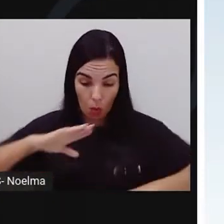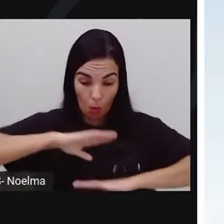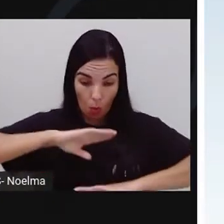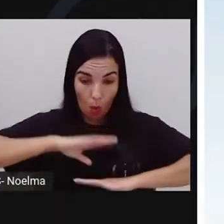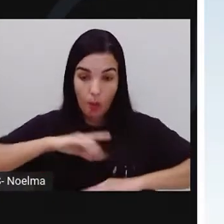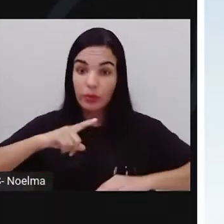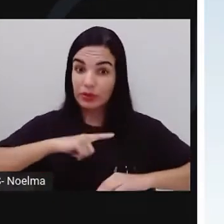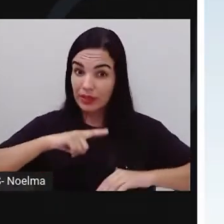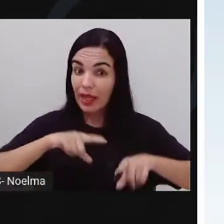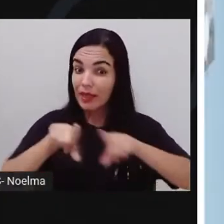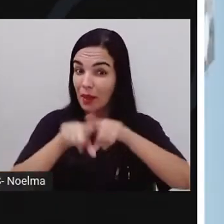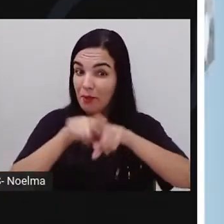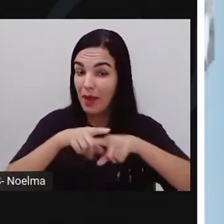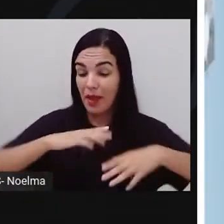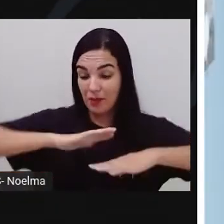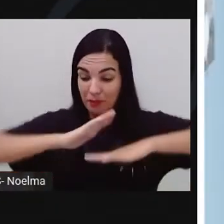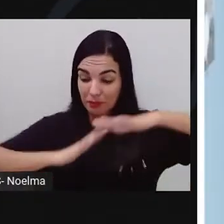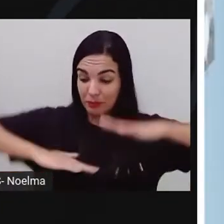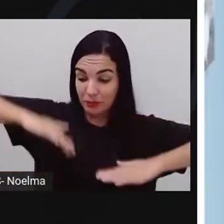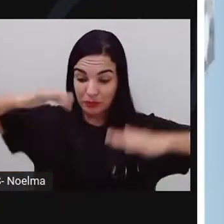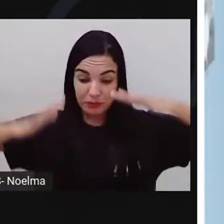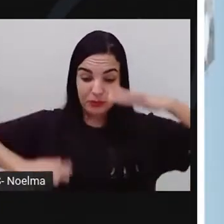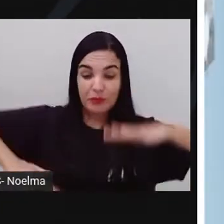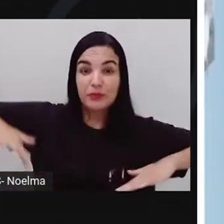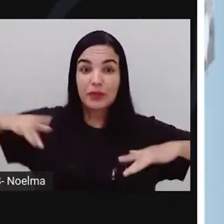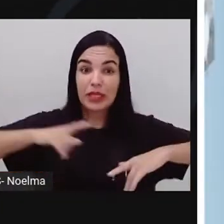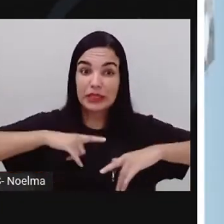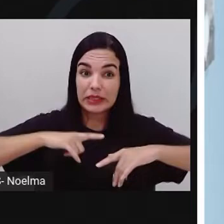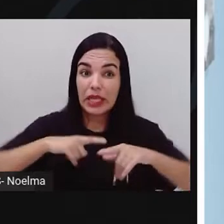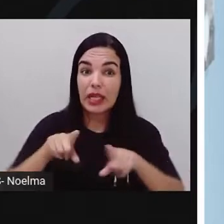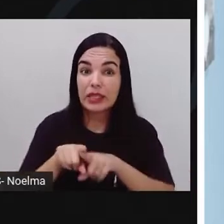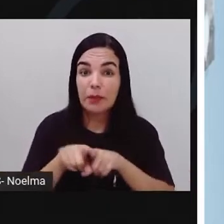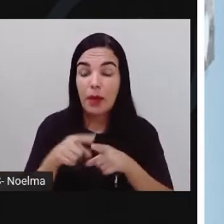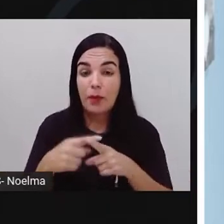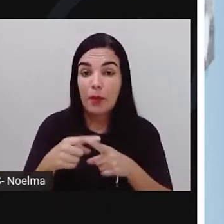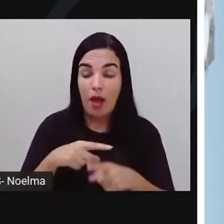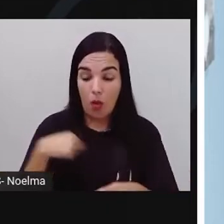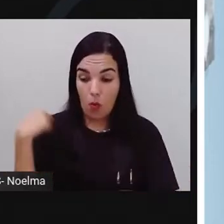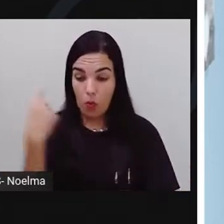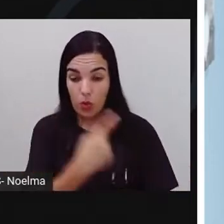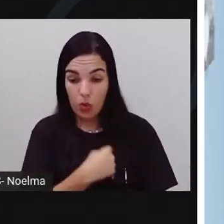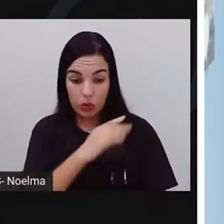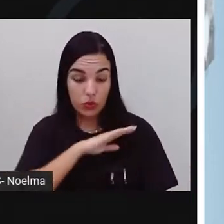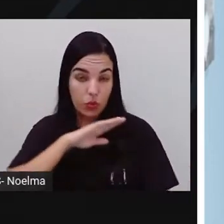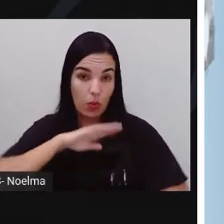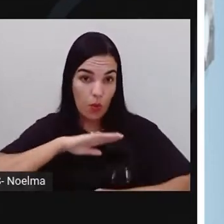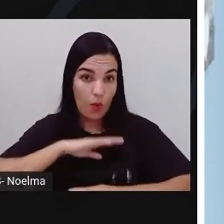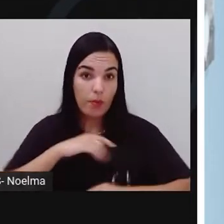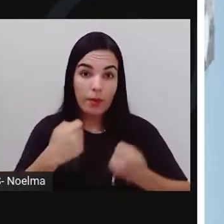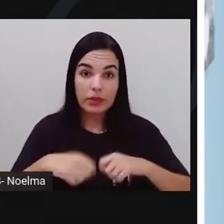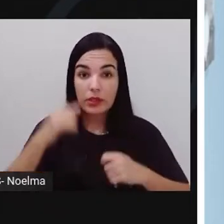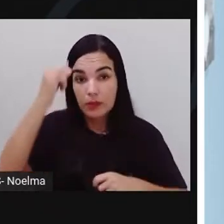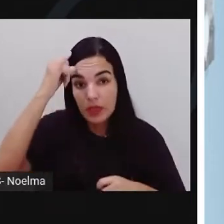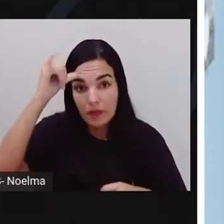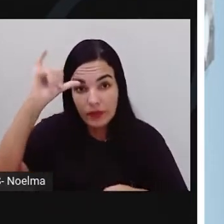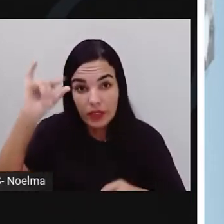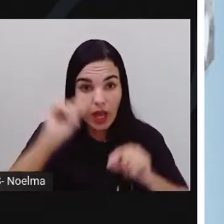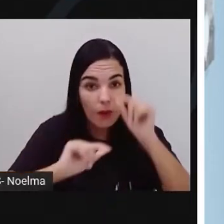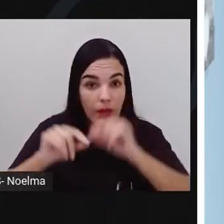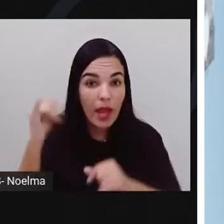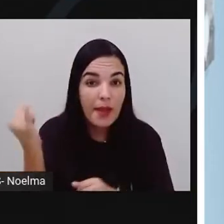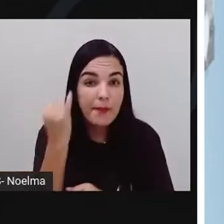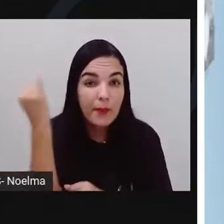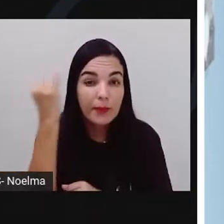eletricidade pode correr, não é? Você tem razão, Mati. Não tinha pensado nisso. E para evitar que corramos perigo, é muito importante